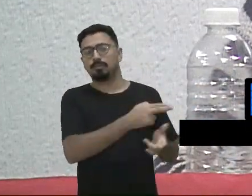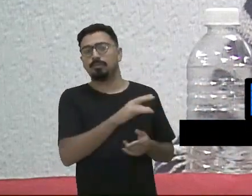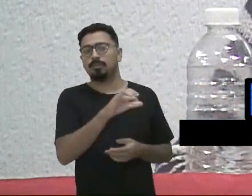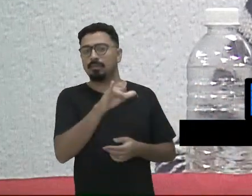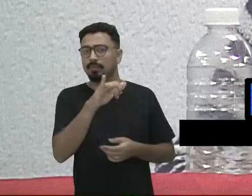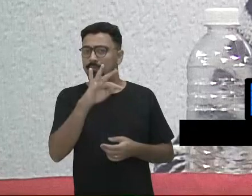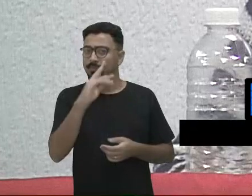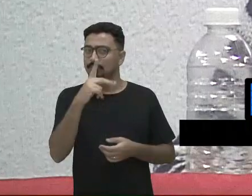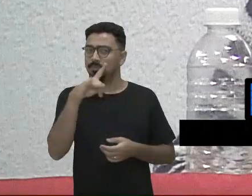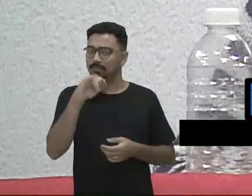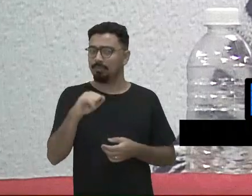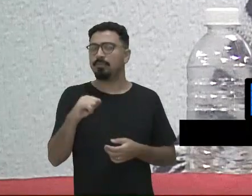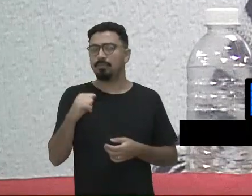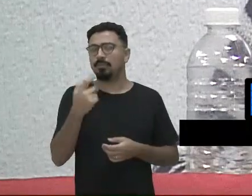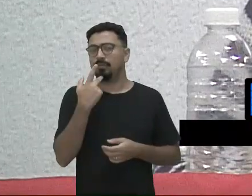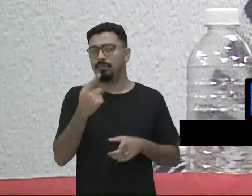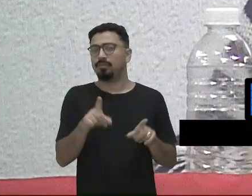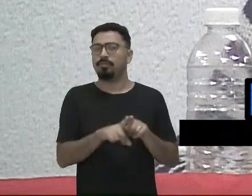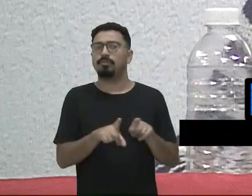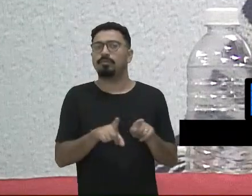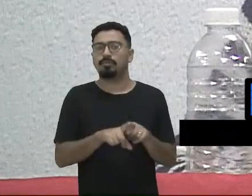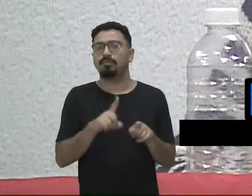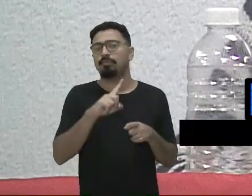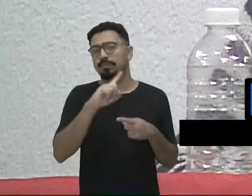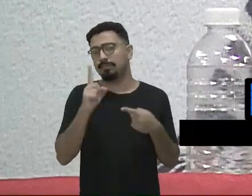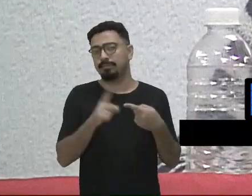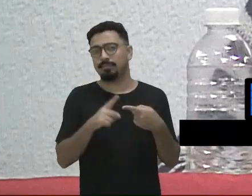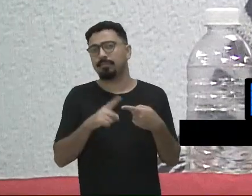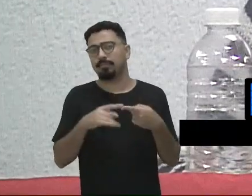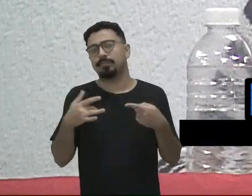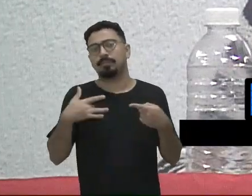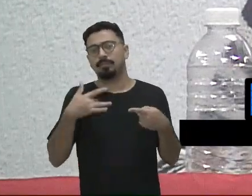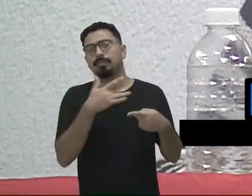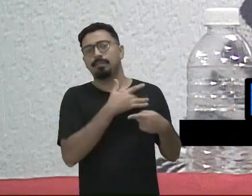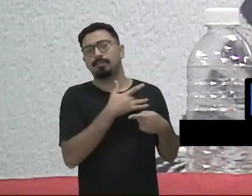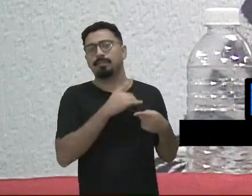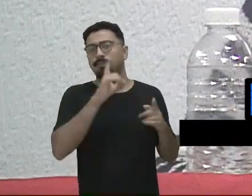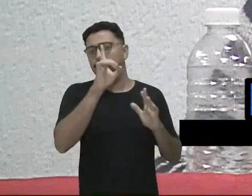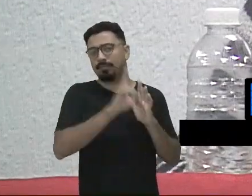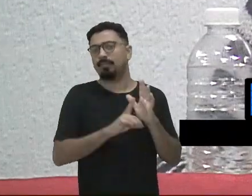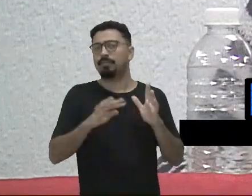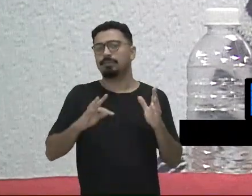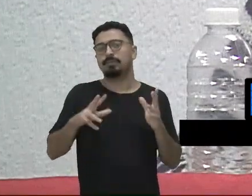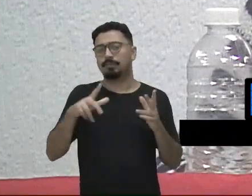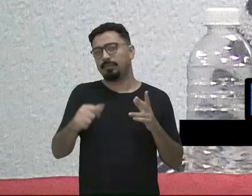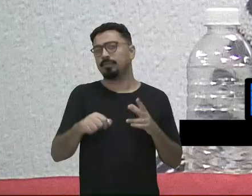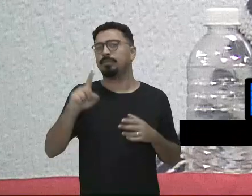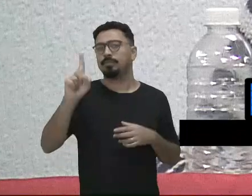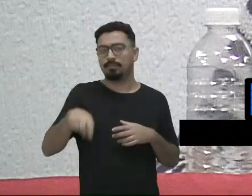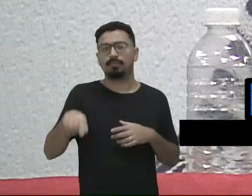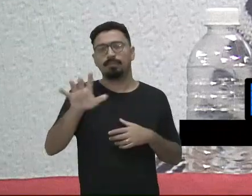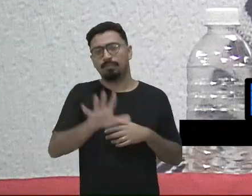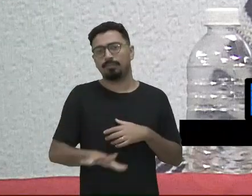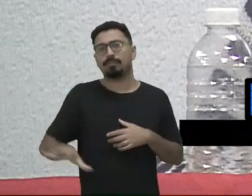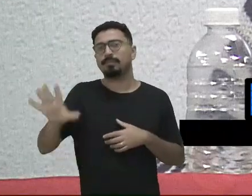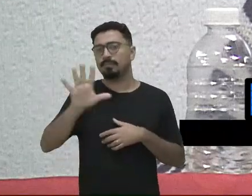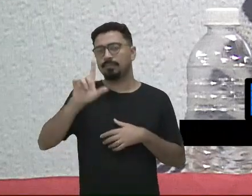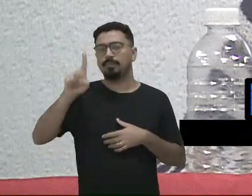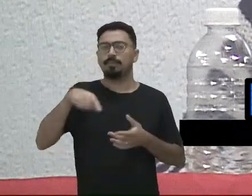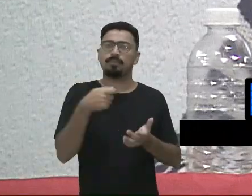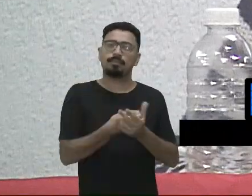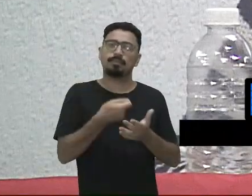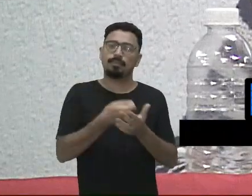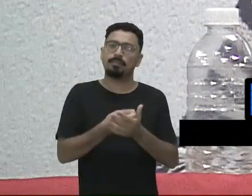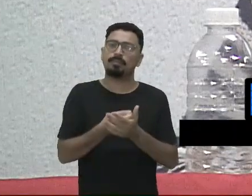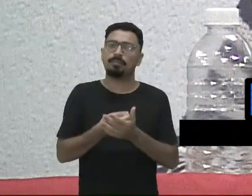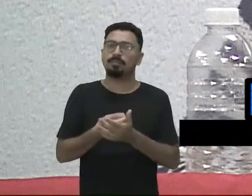com nesse tripé da Seguridade Social estão a saúde, direito de todos, né? Ela é universal, dever de Estado.